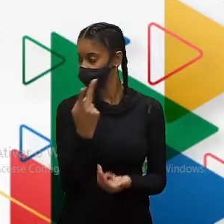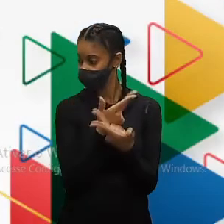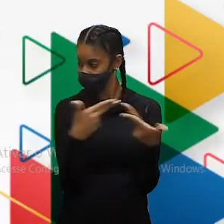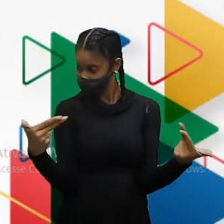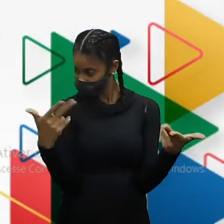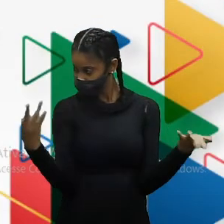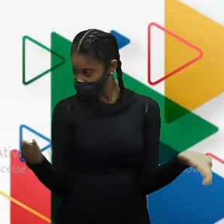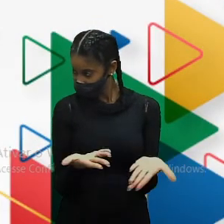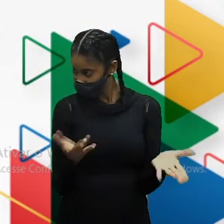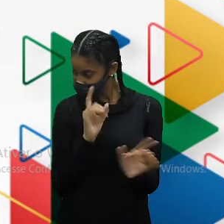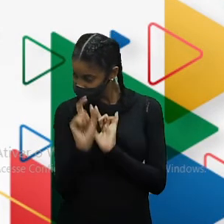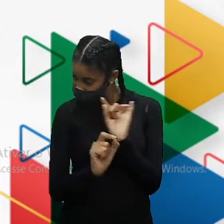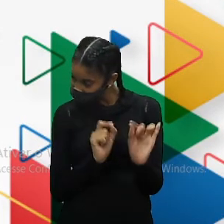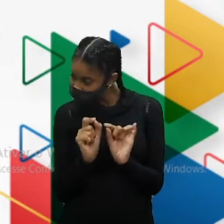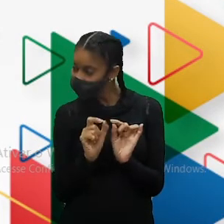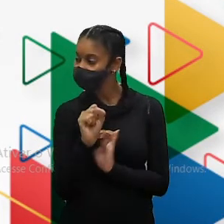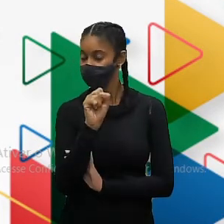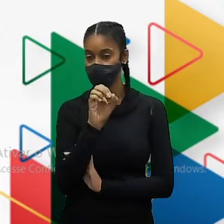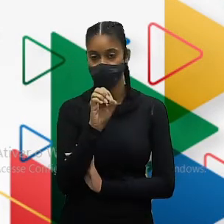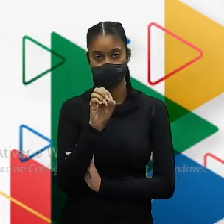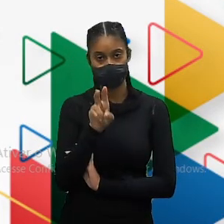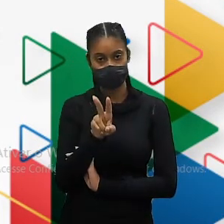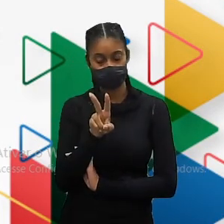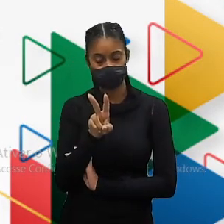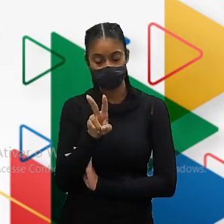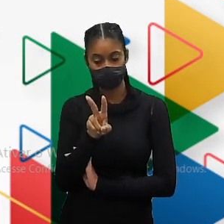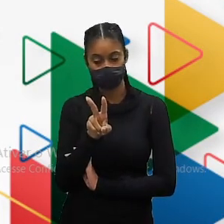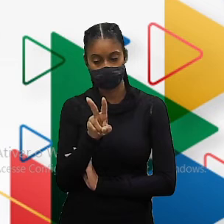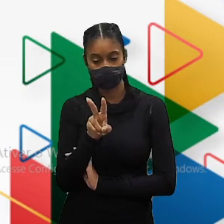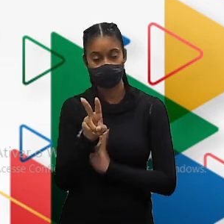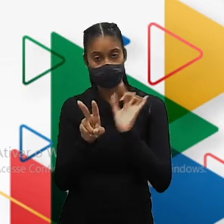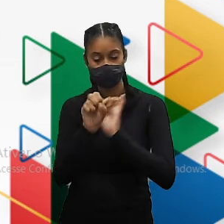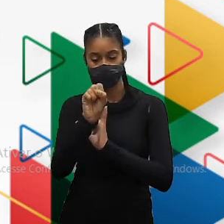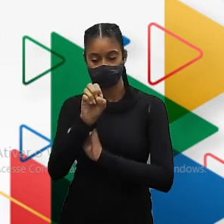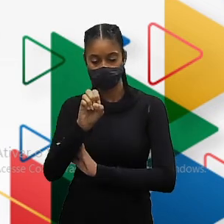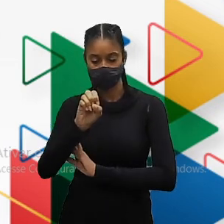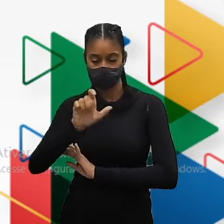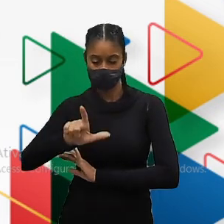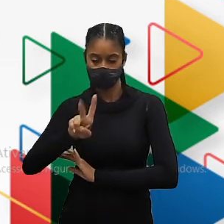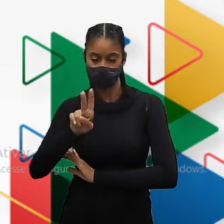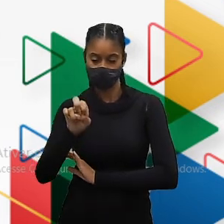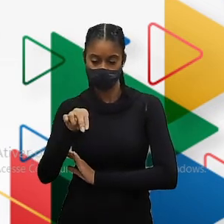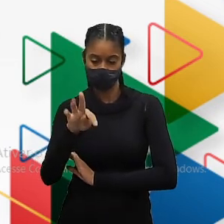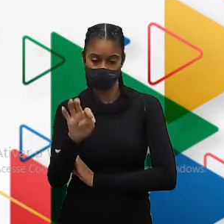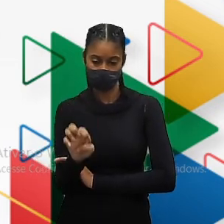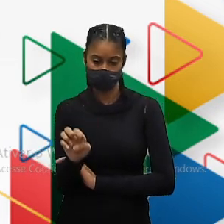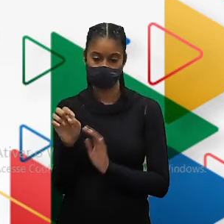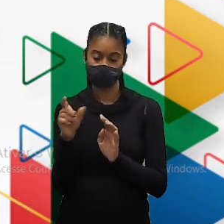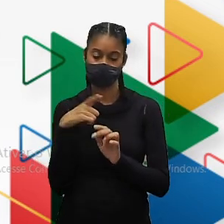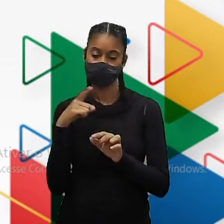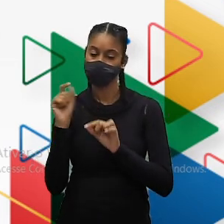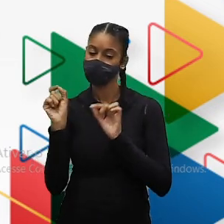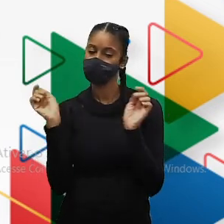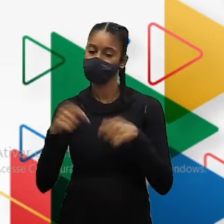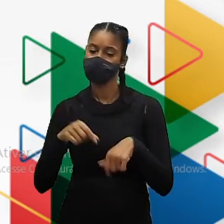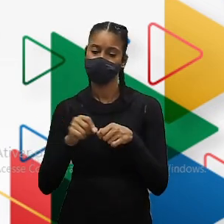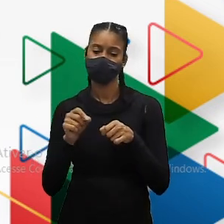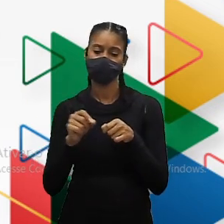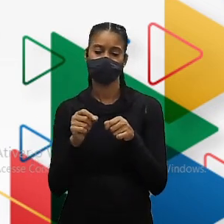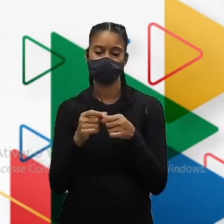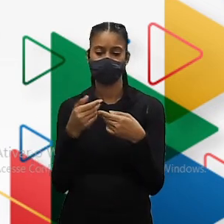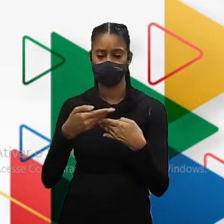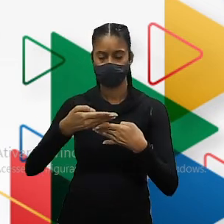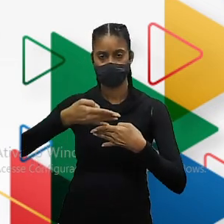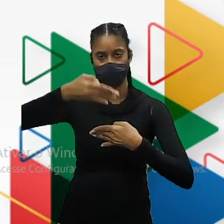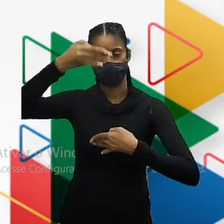tenho, então, um solvente separado por uma membrana semipermeável, tá? Papel celofane pode fazer isso.